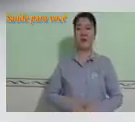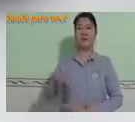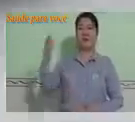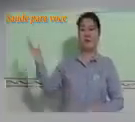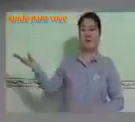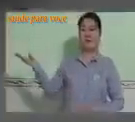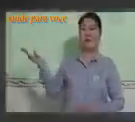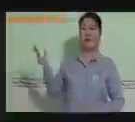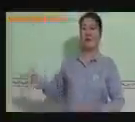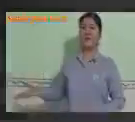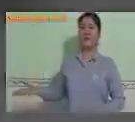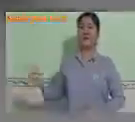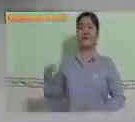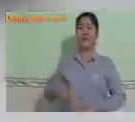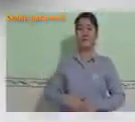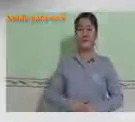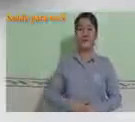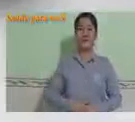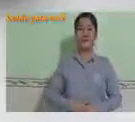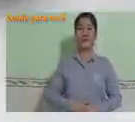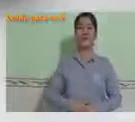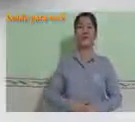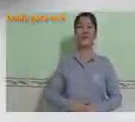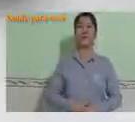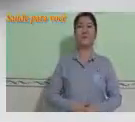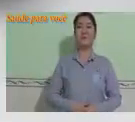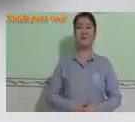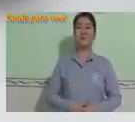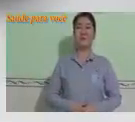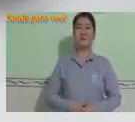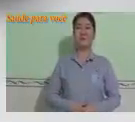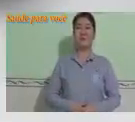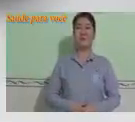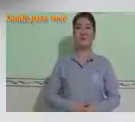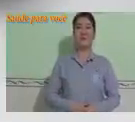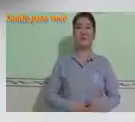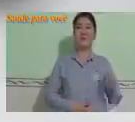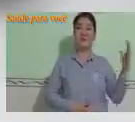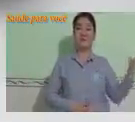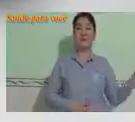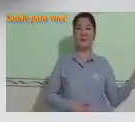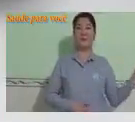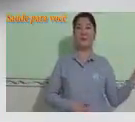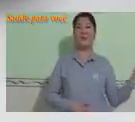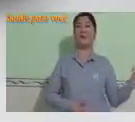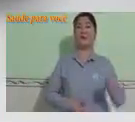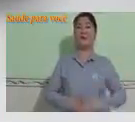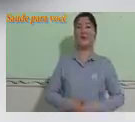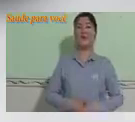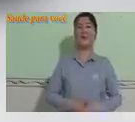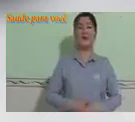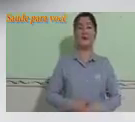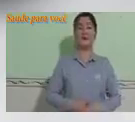Alguns casos, pode ser necessário tomar suplementos de testosterona para aumentar sua quantidade, principalmente